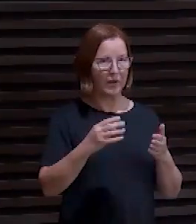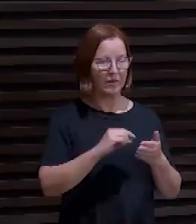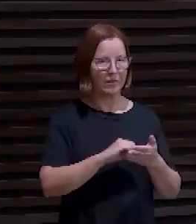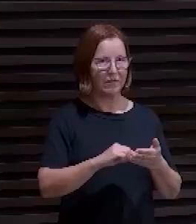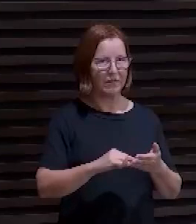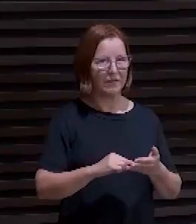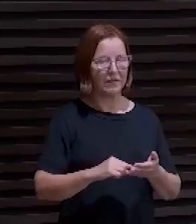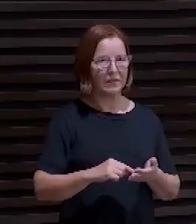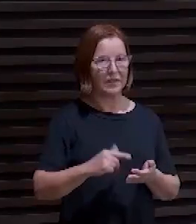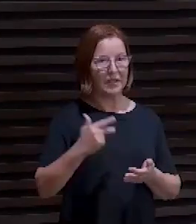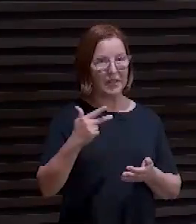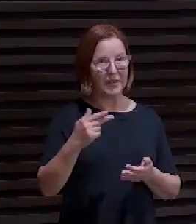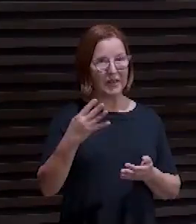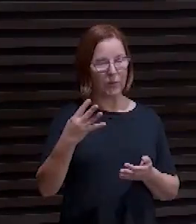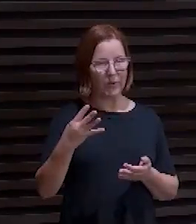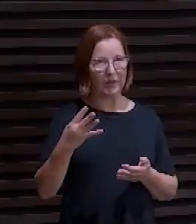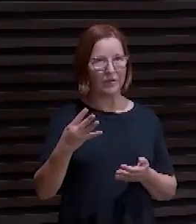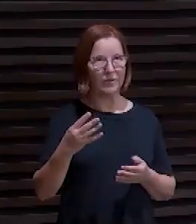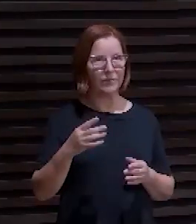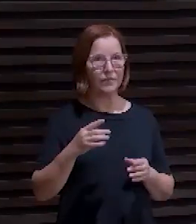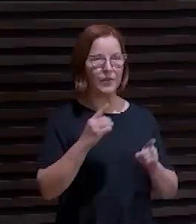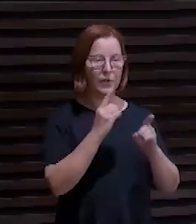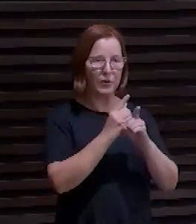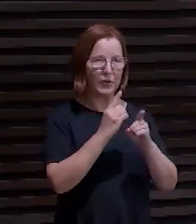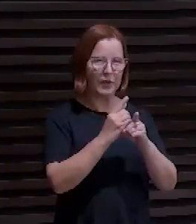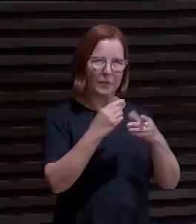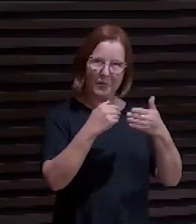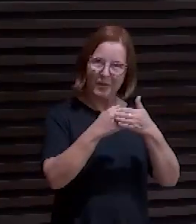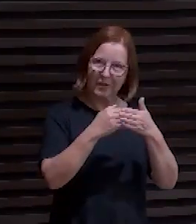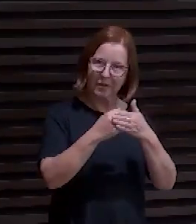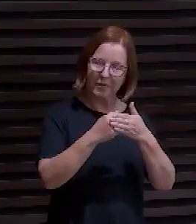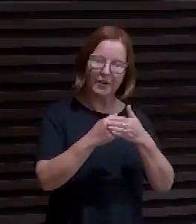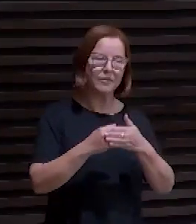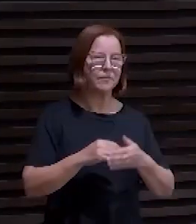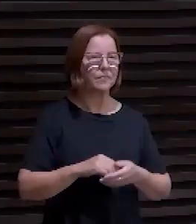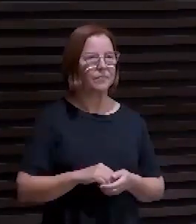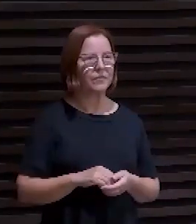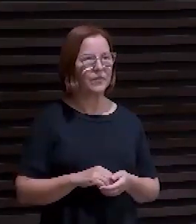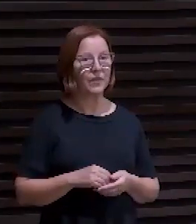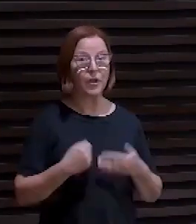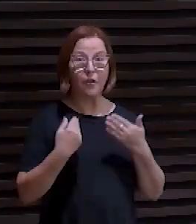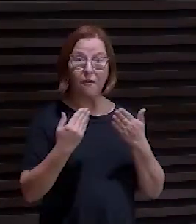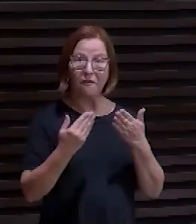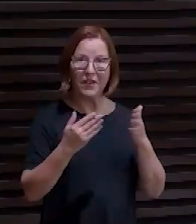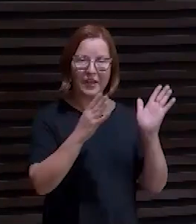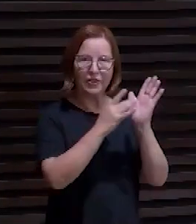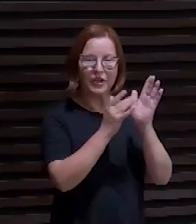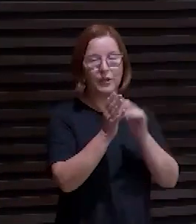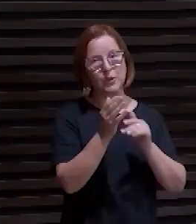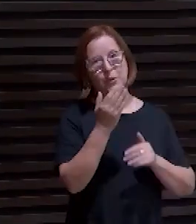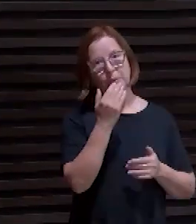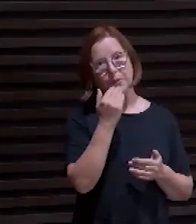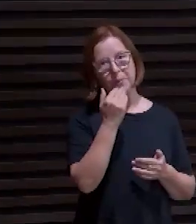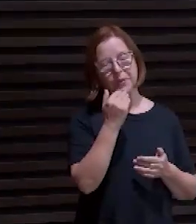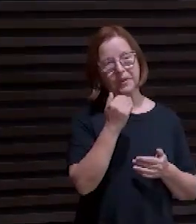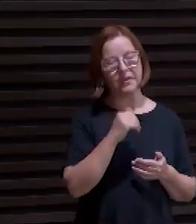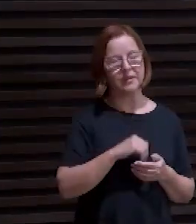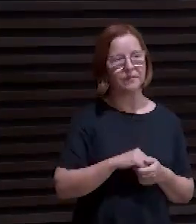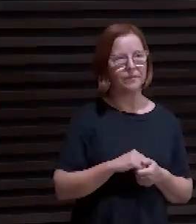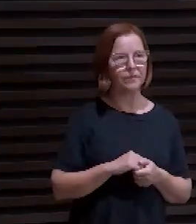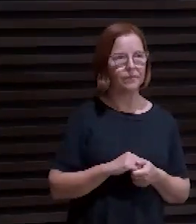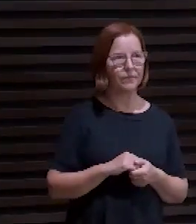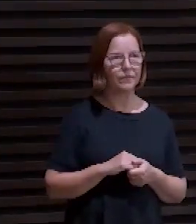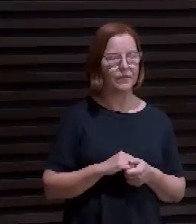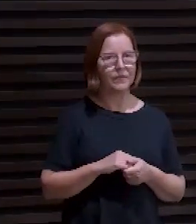João 4:34, eles oferecem a Jesus alguma comida O